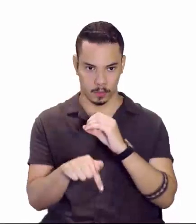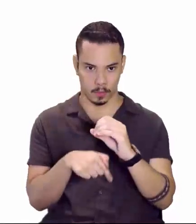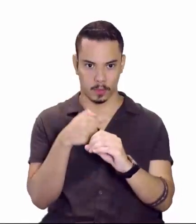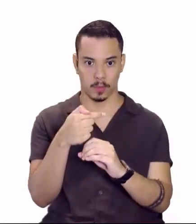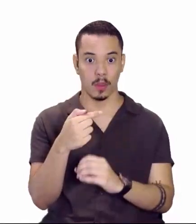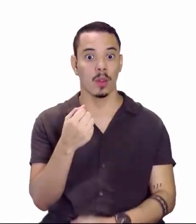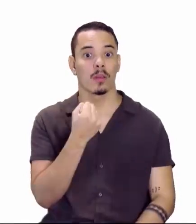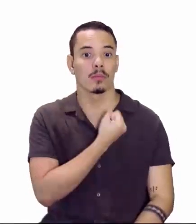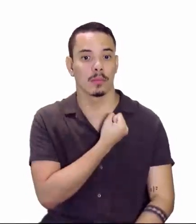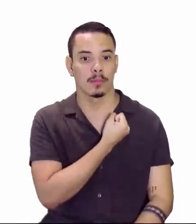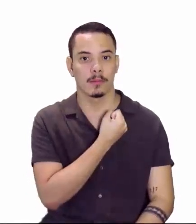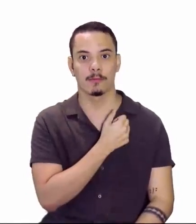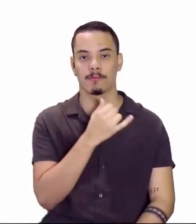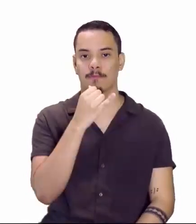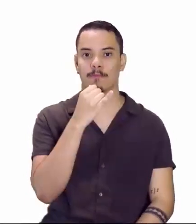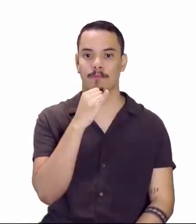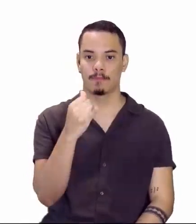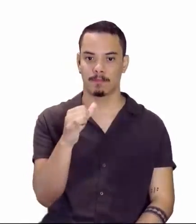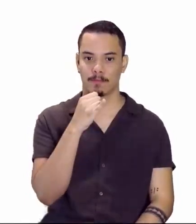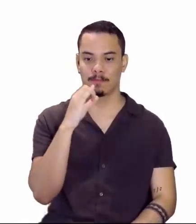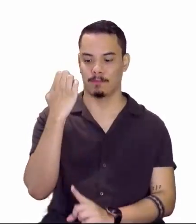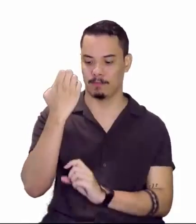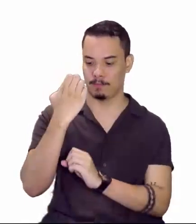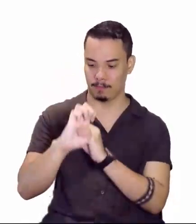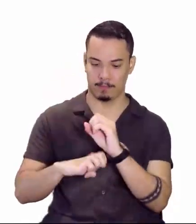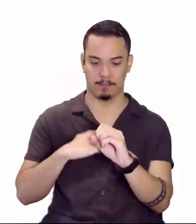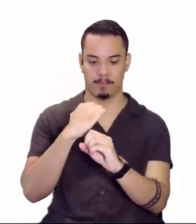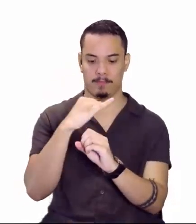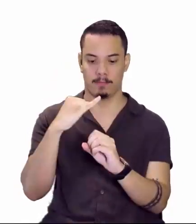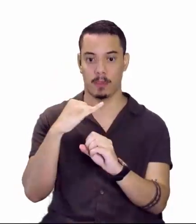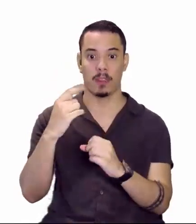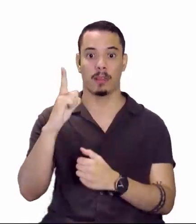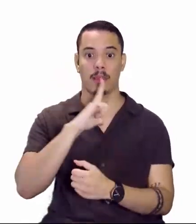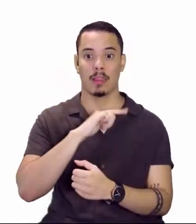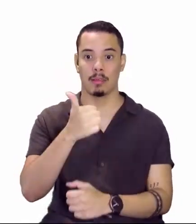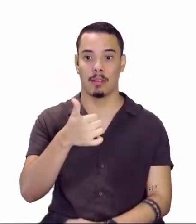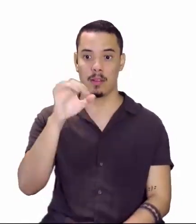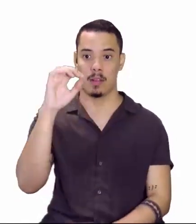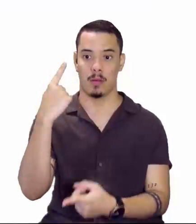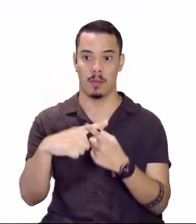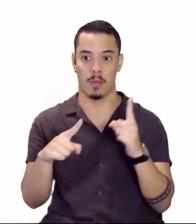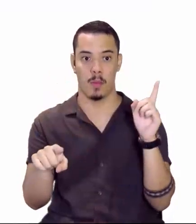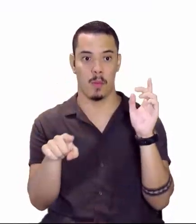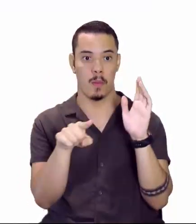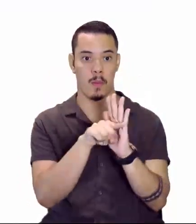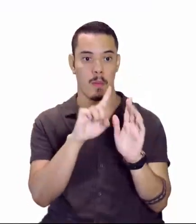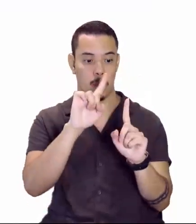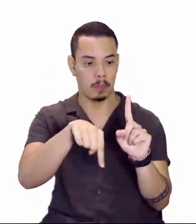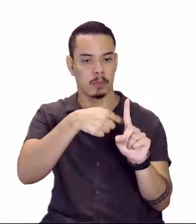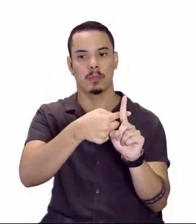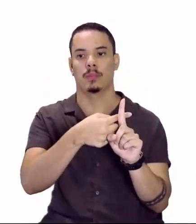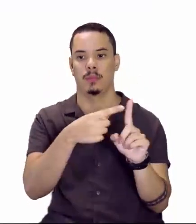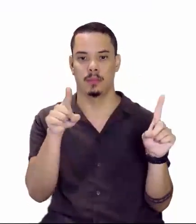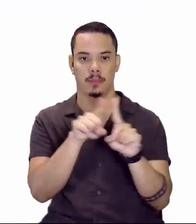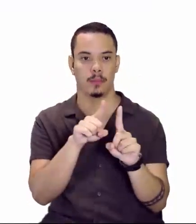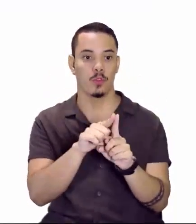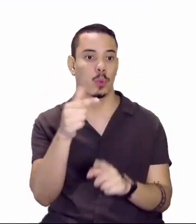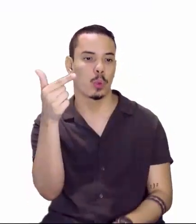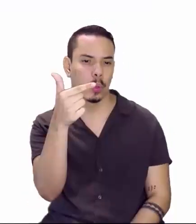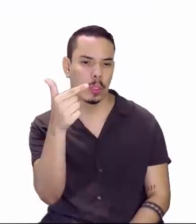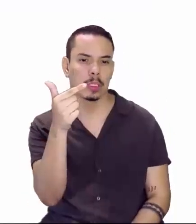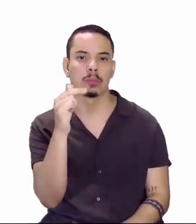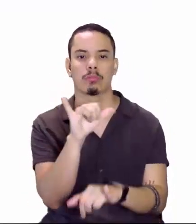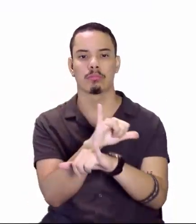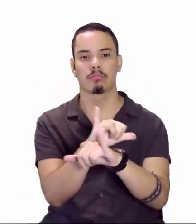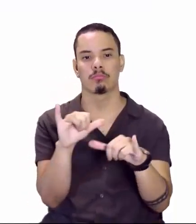número de elétrons será 10. Por quê? Porque a carga é positiva, a carga é +2, indica que